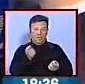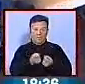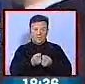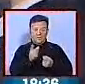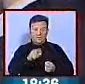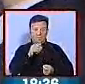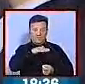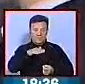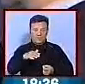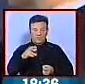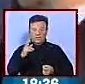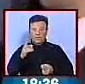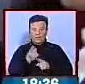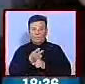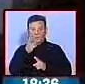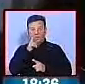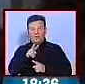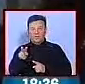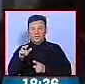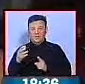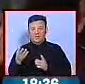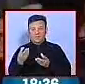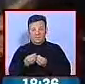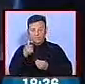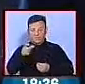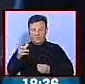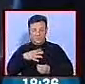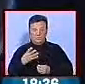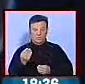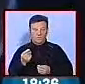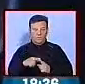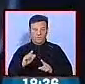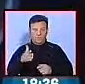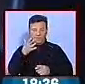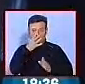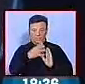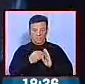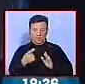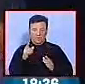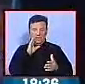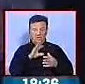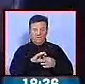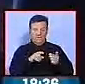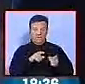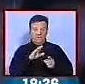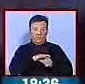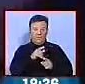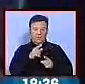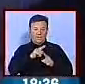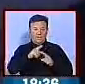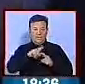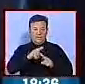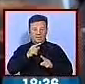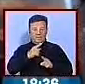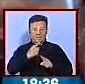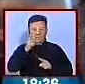a ciência, neste caso a ótica, das pessoas? Eles gostaram muito do primeiro módulo, que tem a ver com a refração da luz, que é um fenómeno